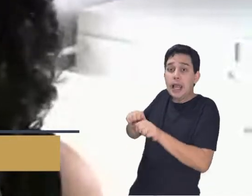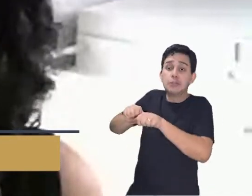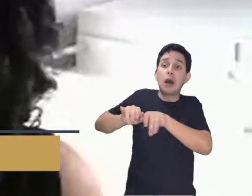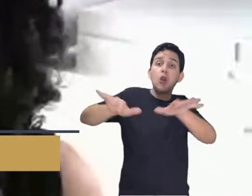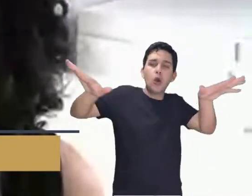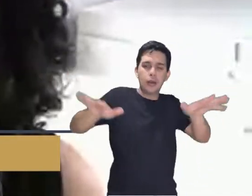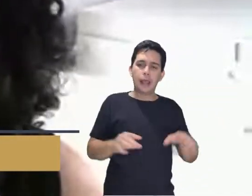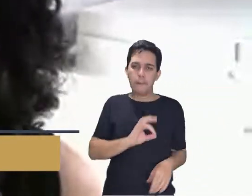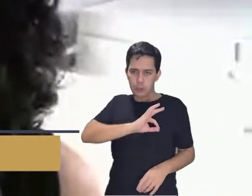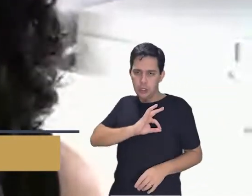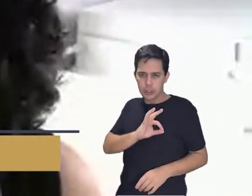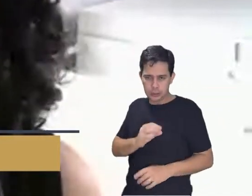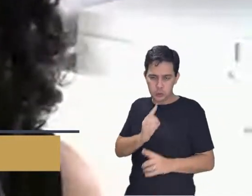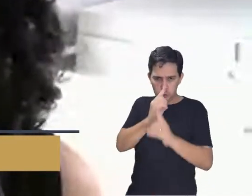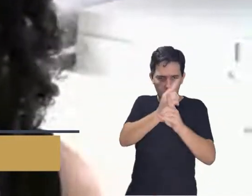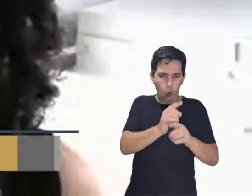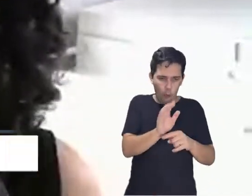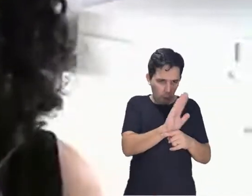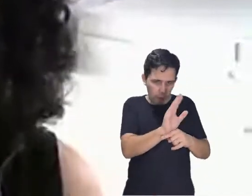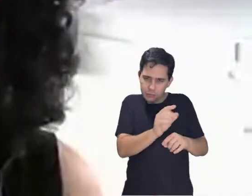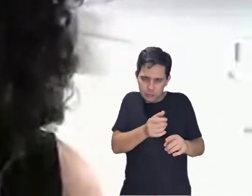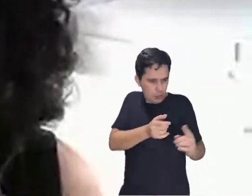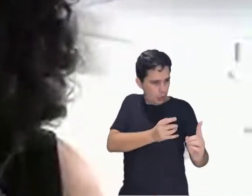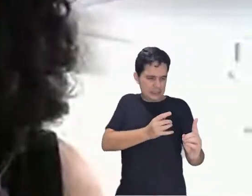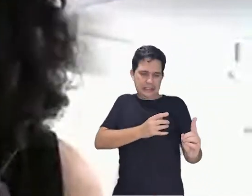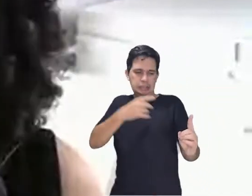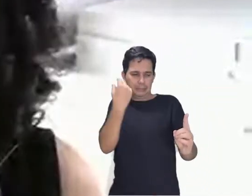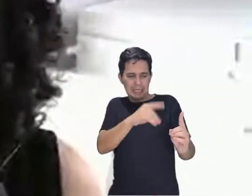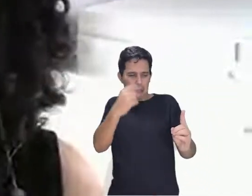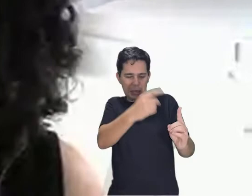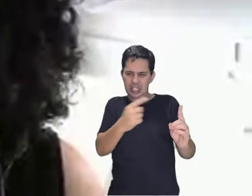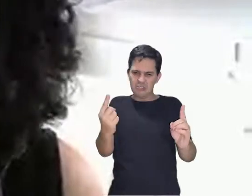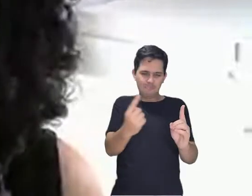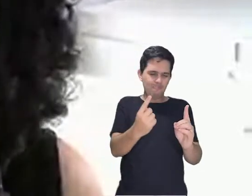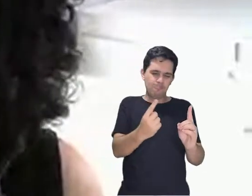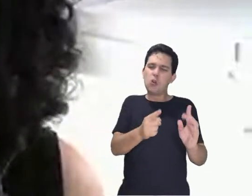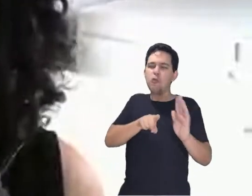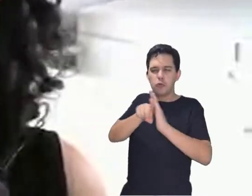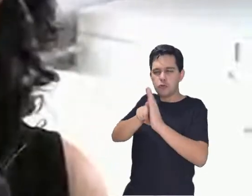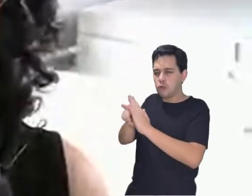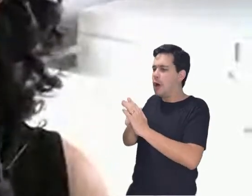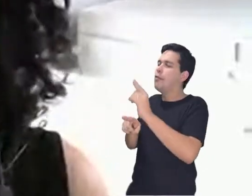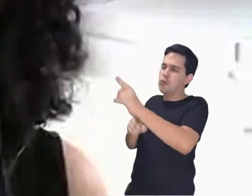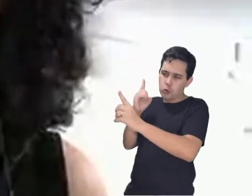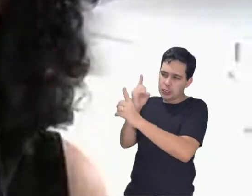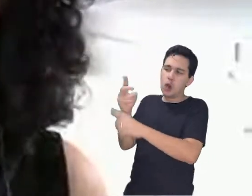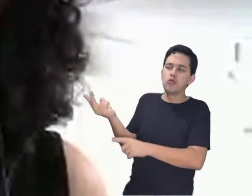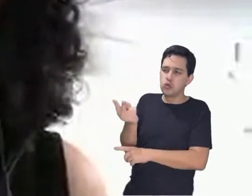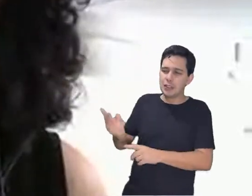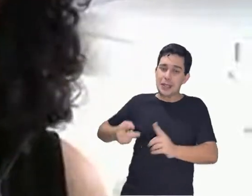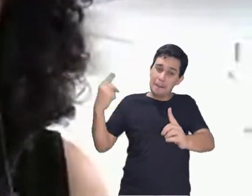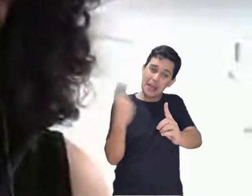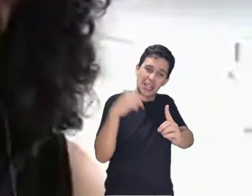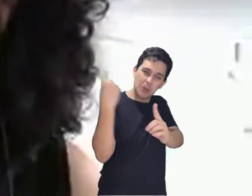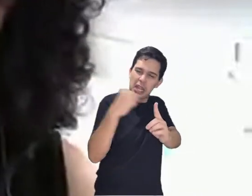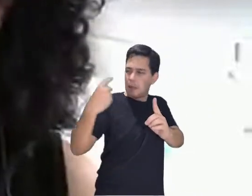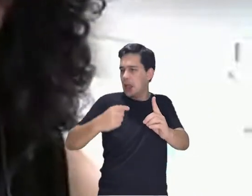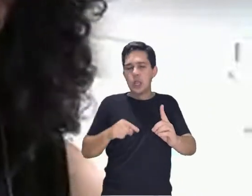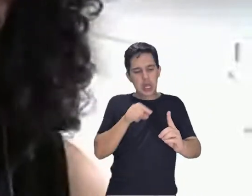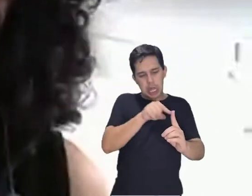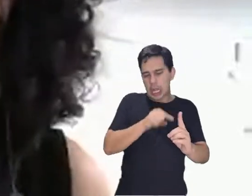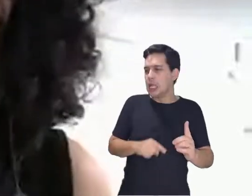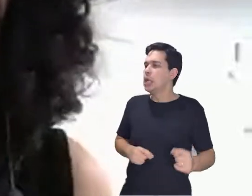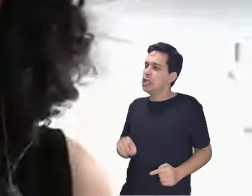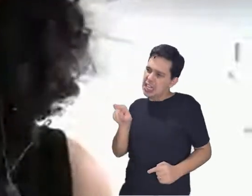dos ilícitos e também as vítimas. As vítimas foram chamadas à delegacia, prestaram depoimento, foram juntados os boletins de